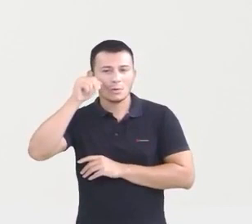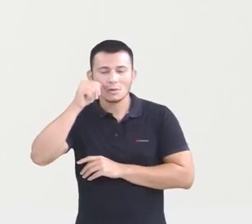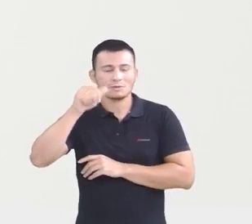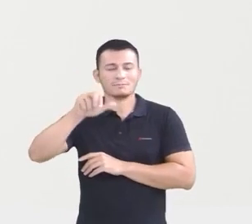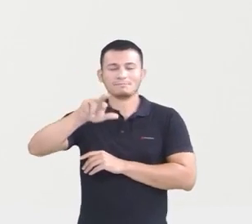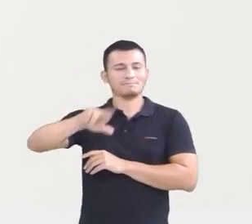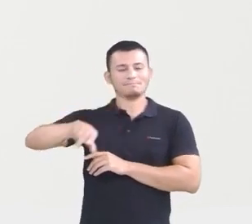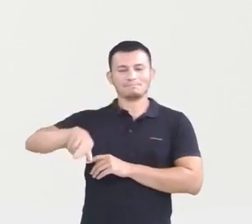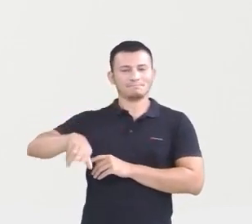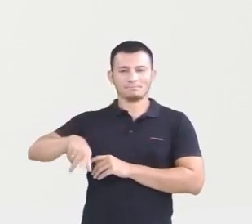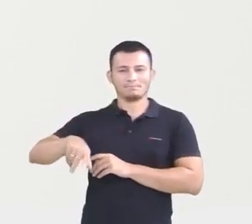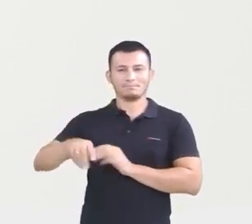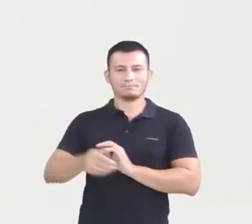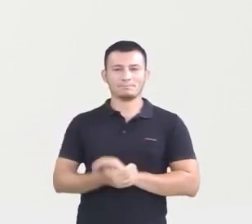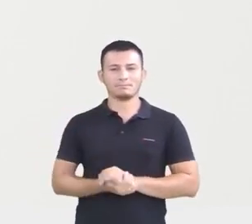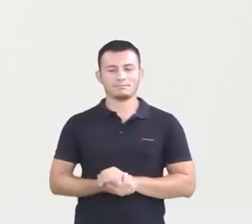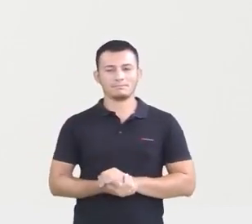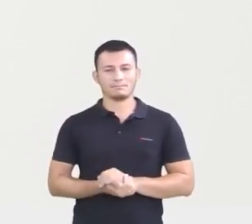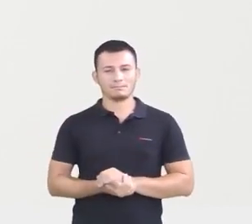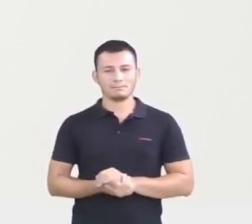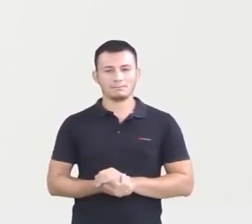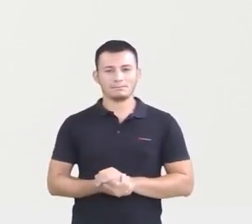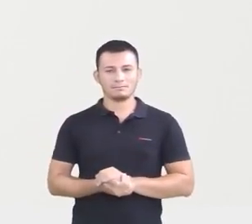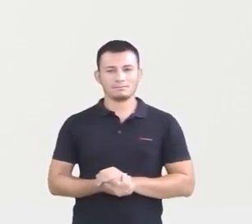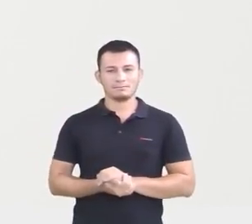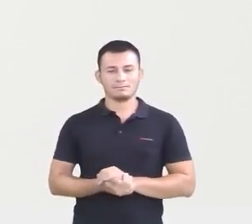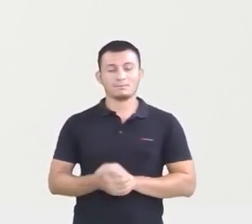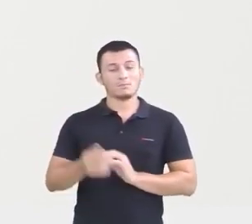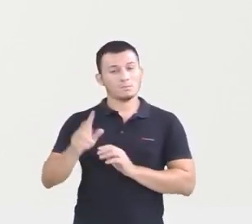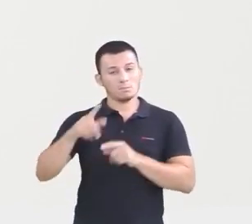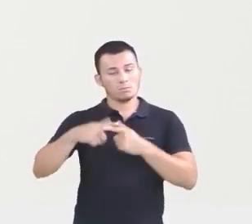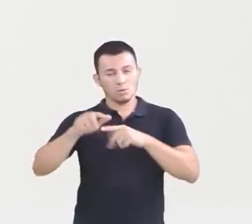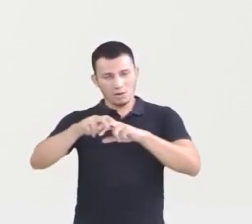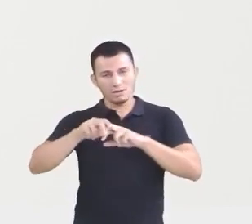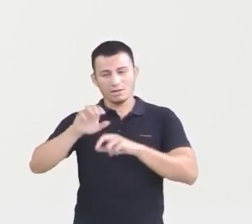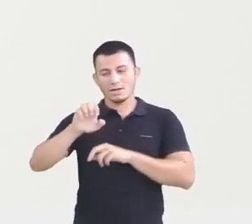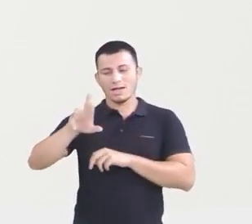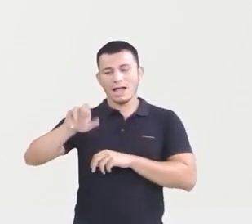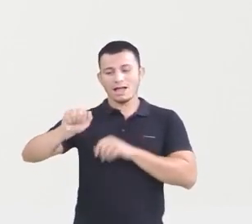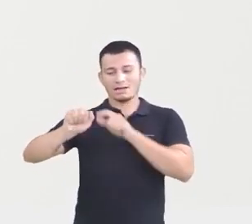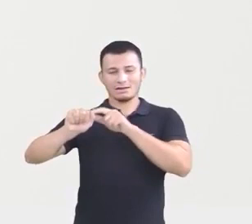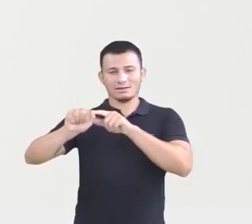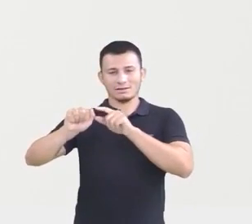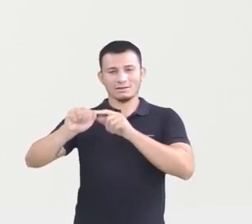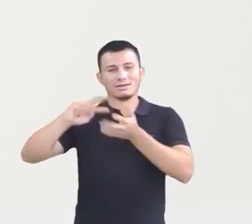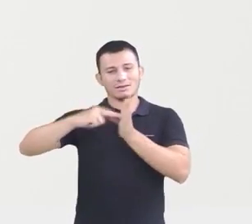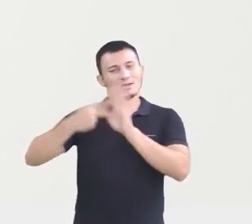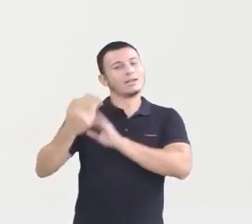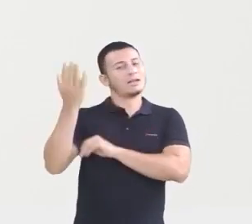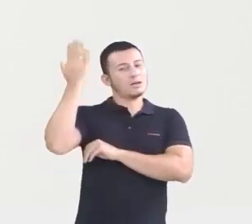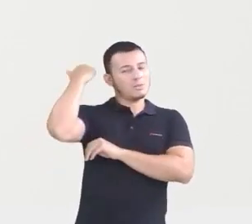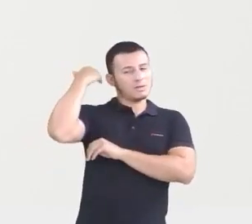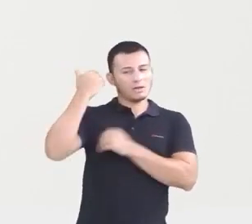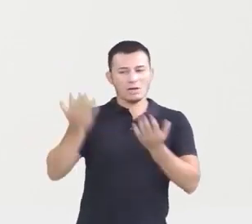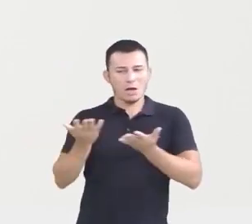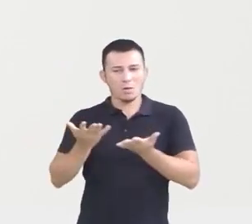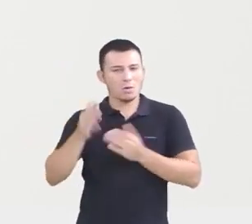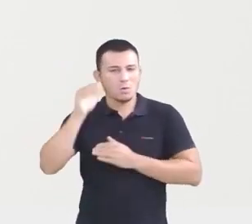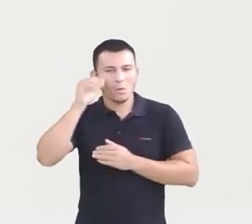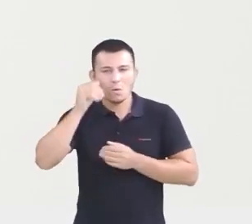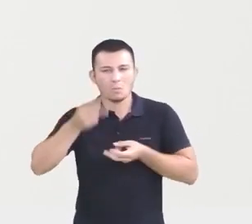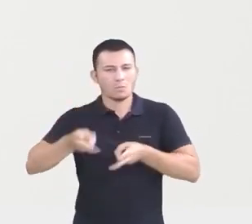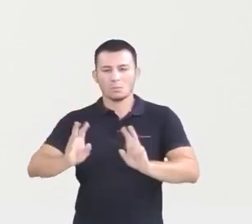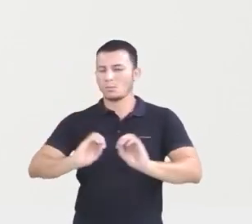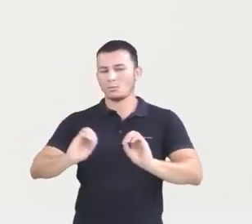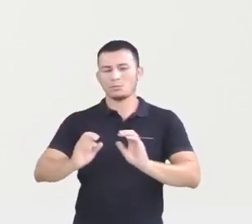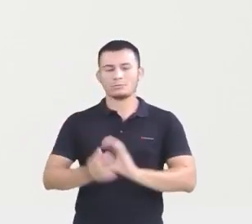de ser curiosa, quando nós falamos que ela era, ou seja, isso é passado, ela agora não é mais. A segunda,